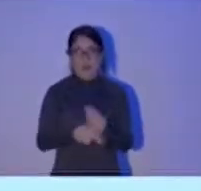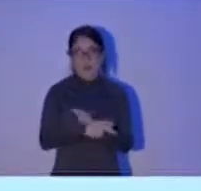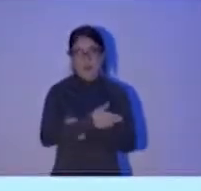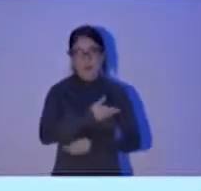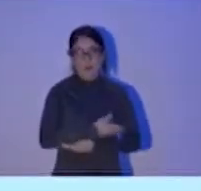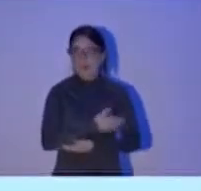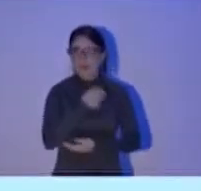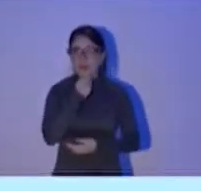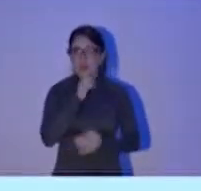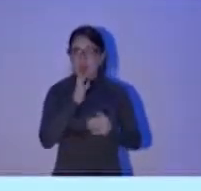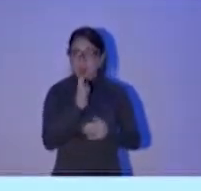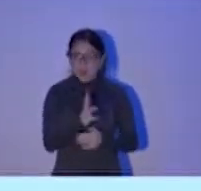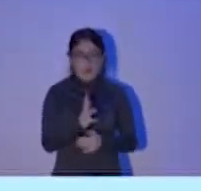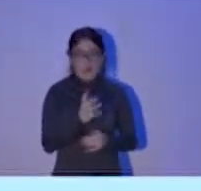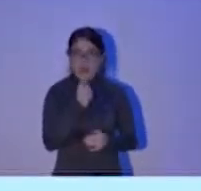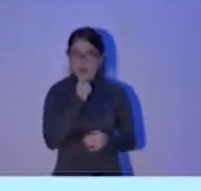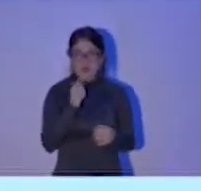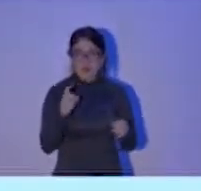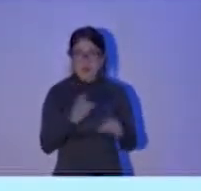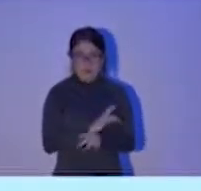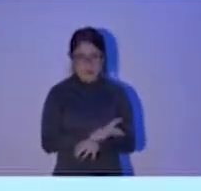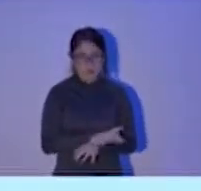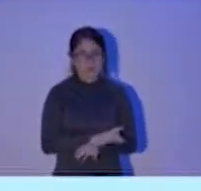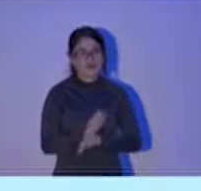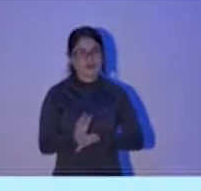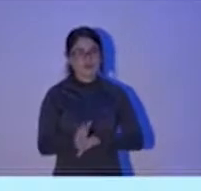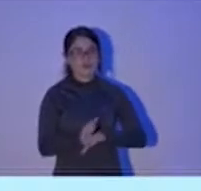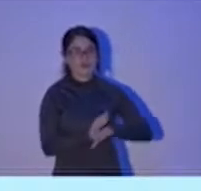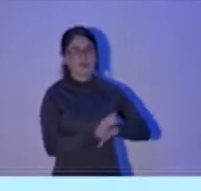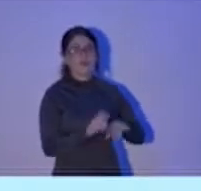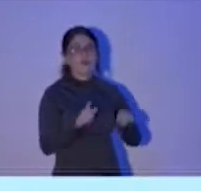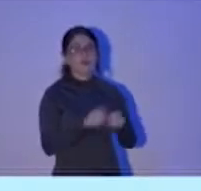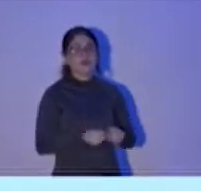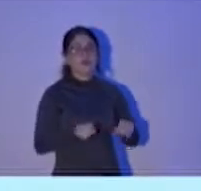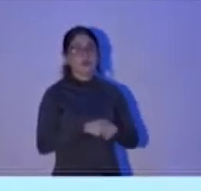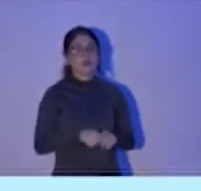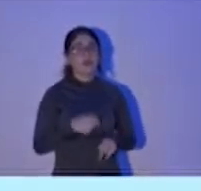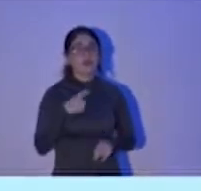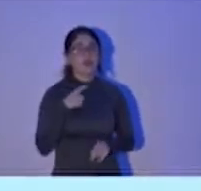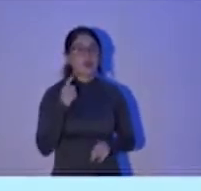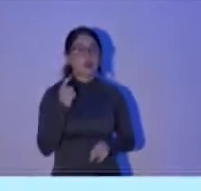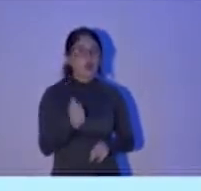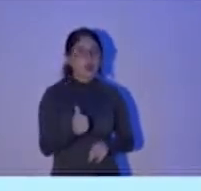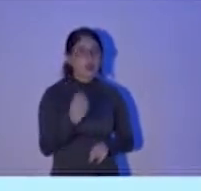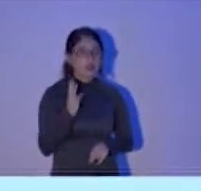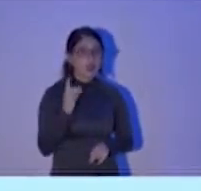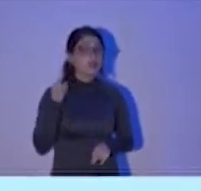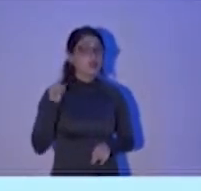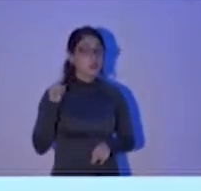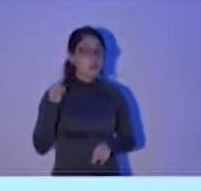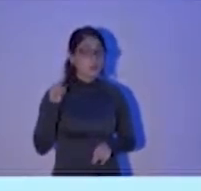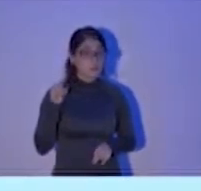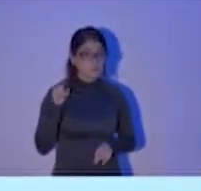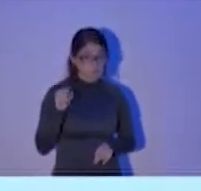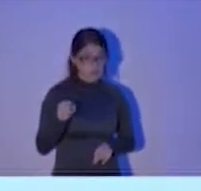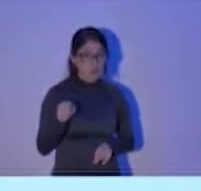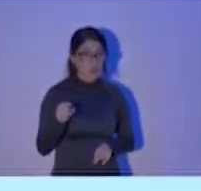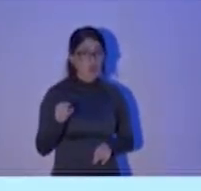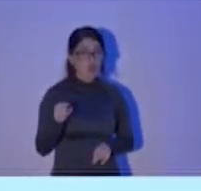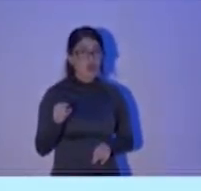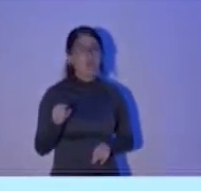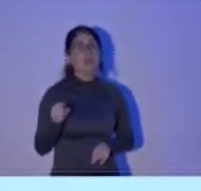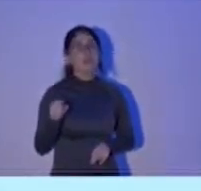2007. Além disso, nós temos quase 4 mil creches que foram concluídas e nós não sabemos se